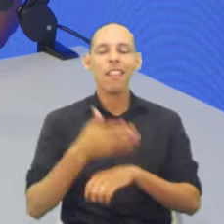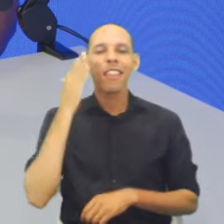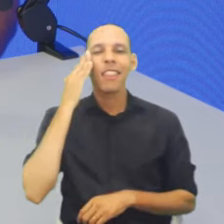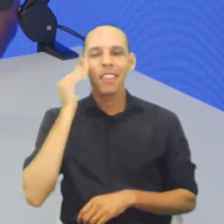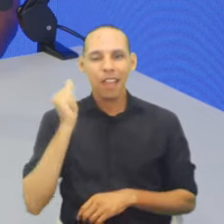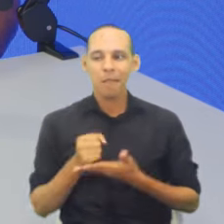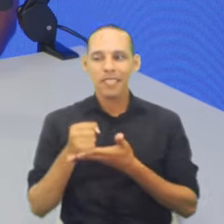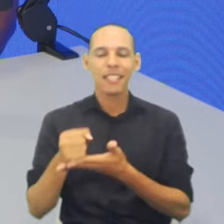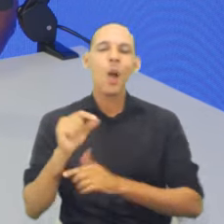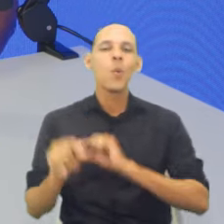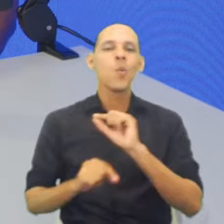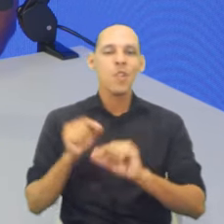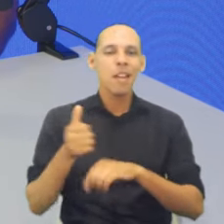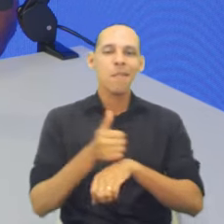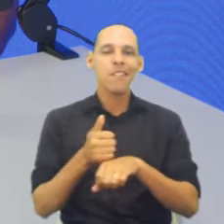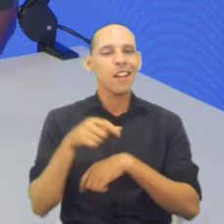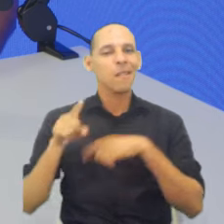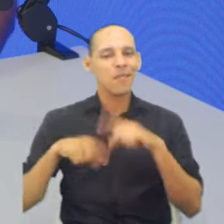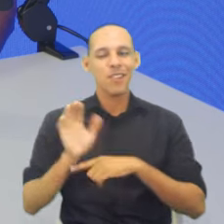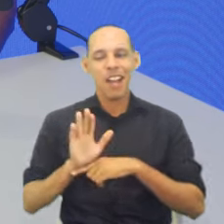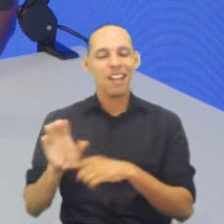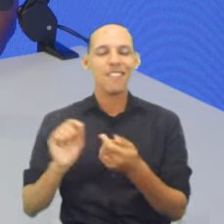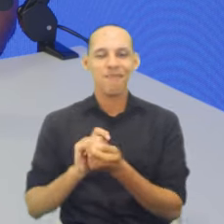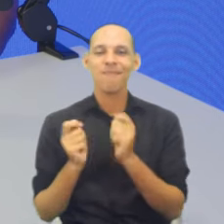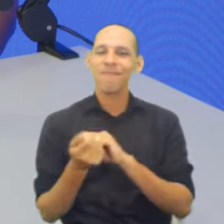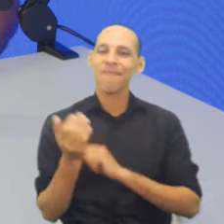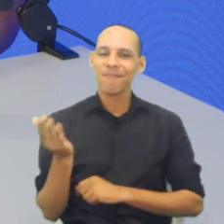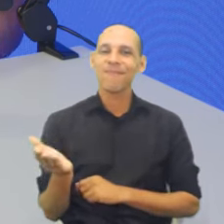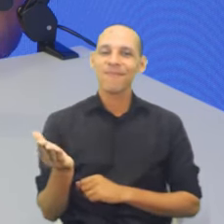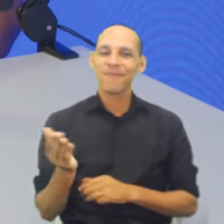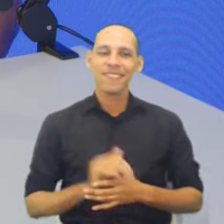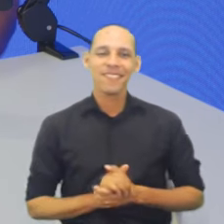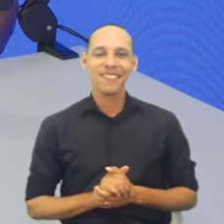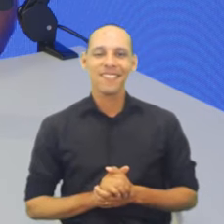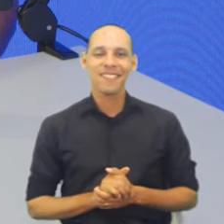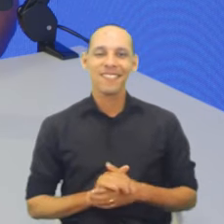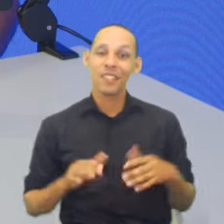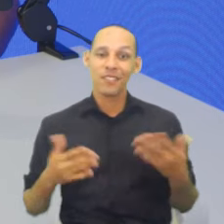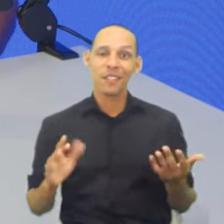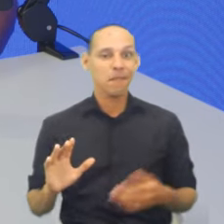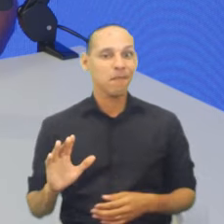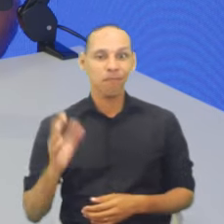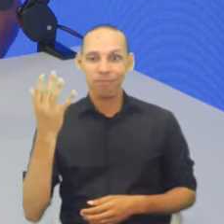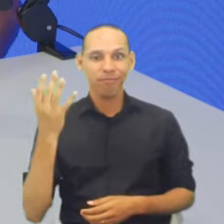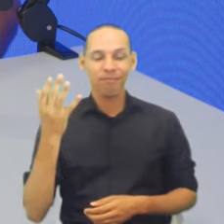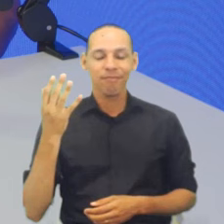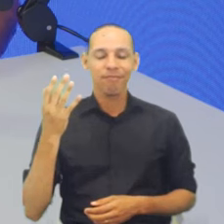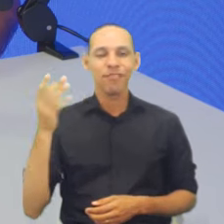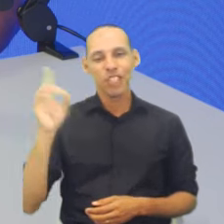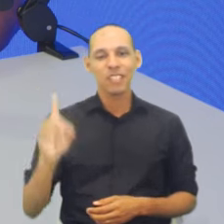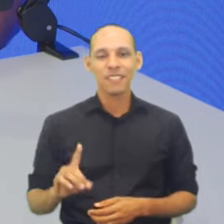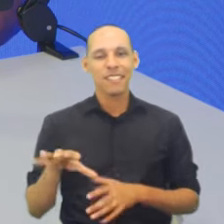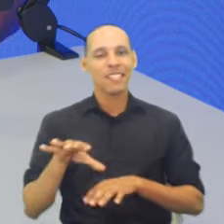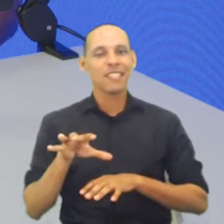profissionais e produtos que sejam adequados às necessidades das pessoas quando se vem pela primeira vez eu falo que todo mundo passa por